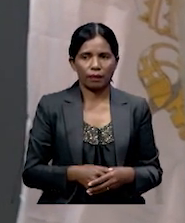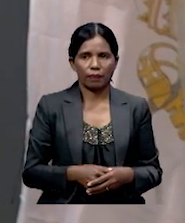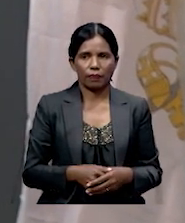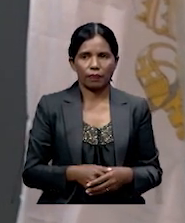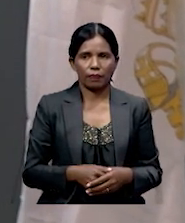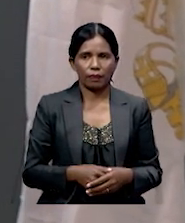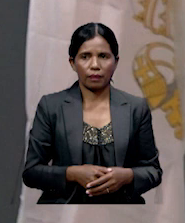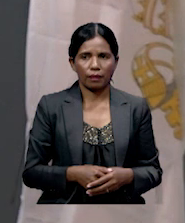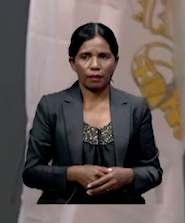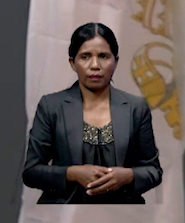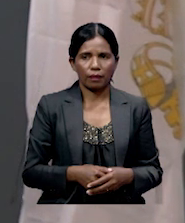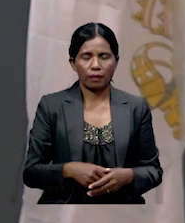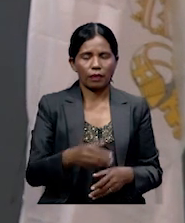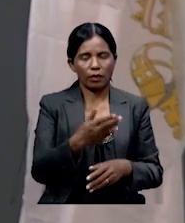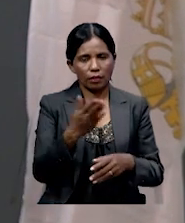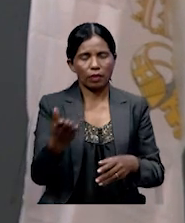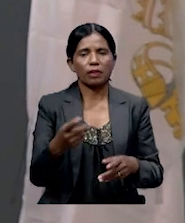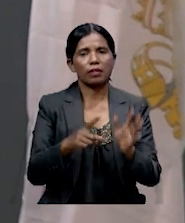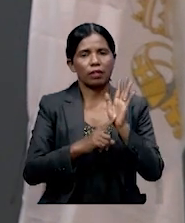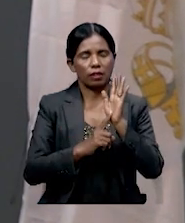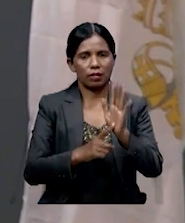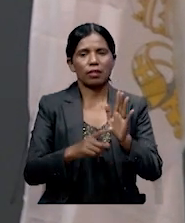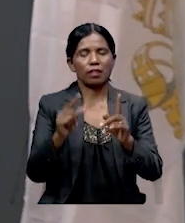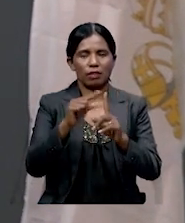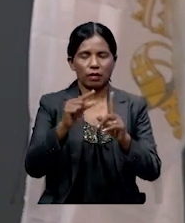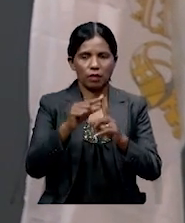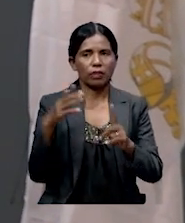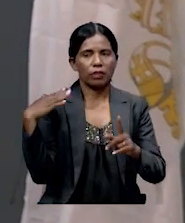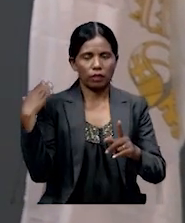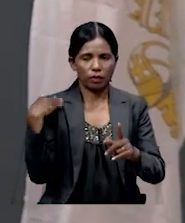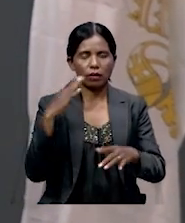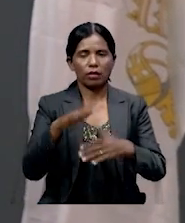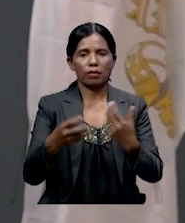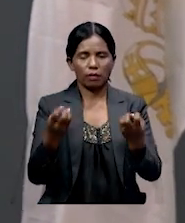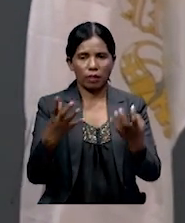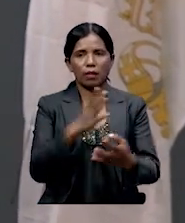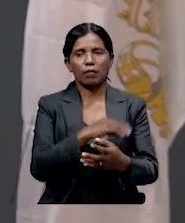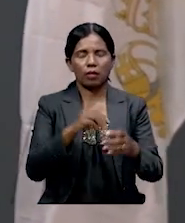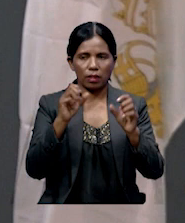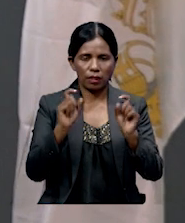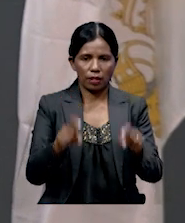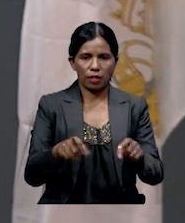A interpretação biológica, sim, está distante, mas a interpretação